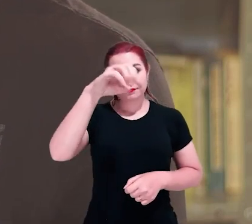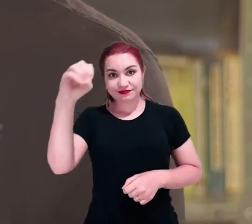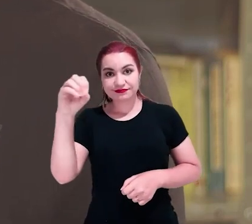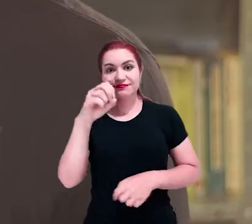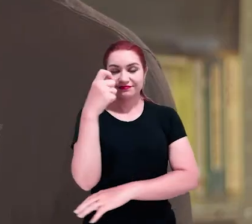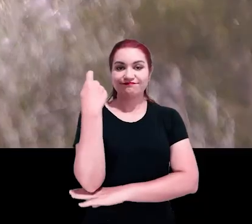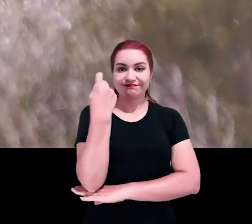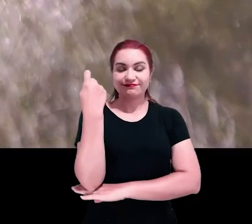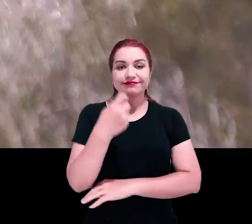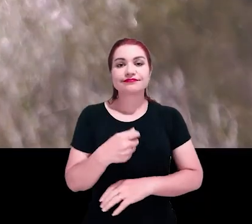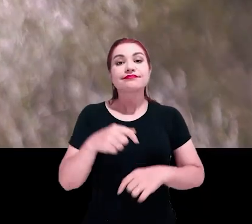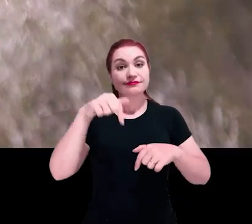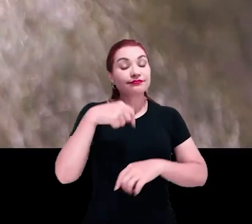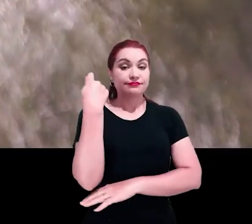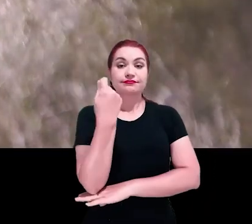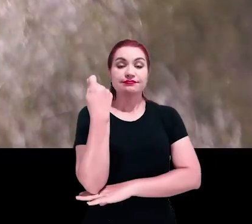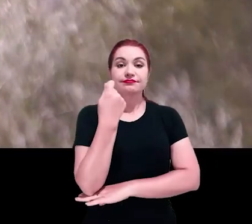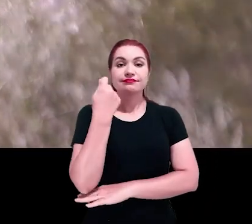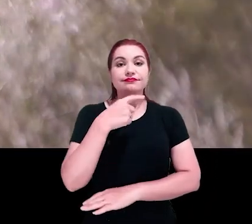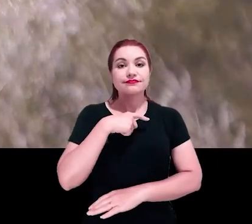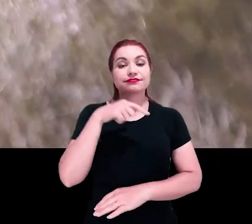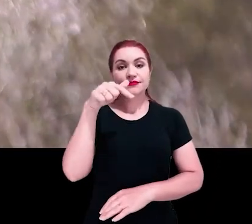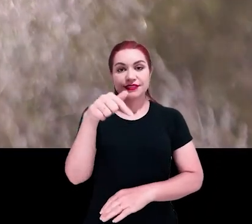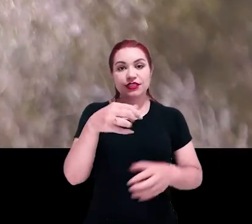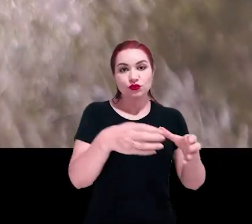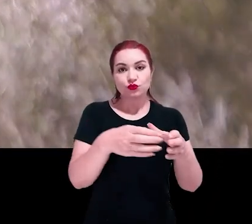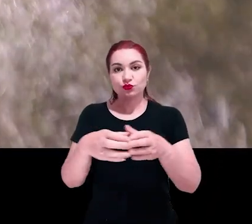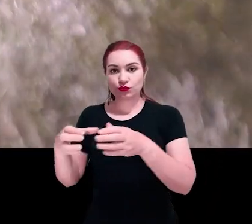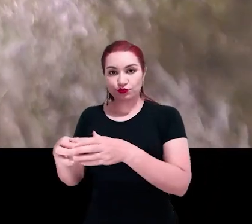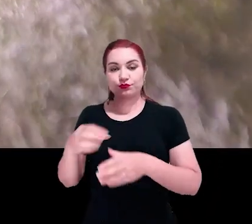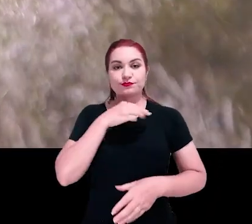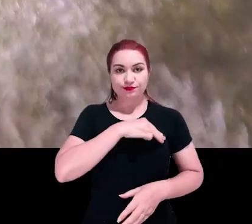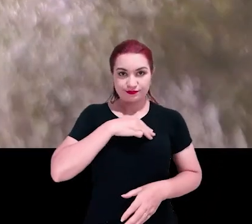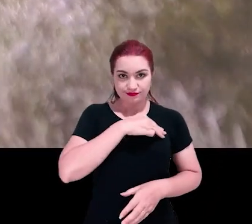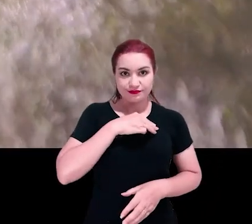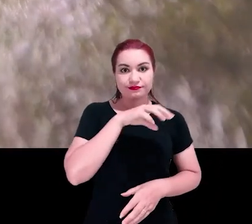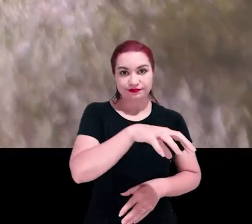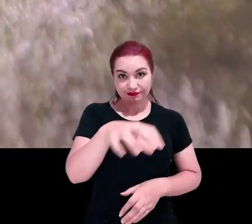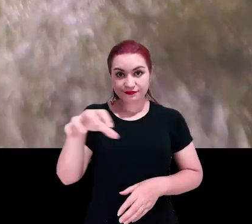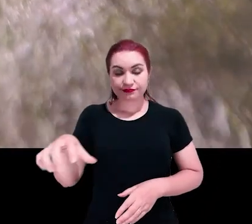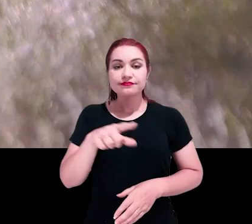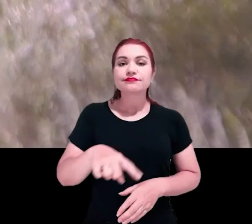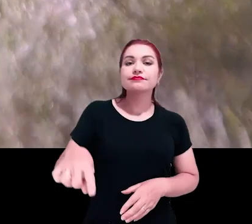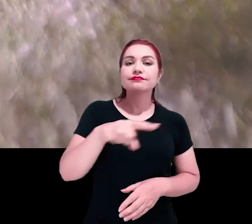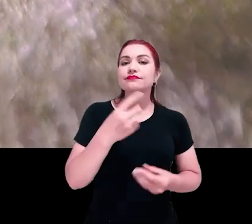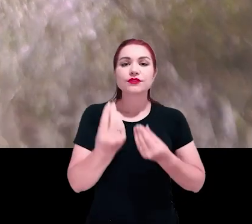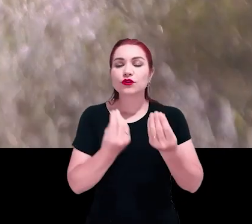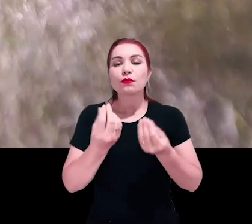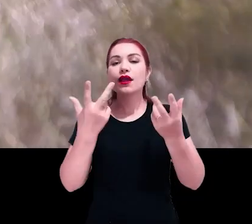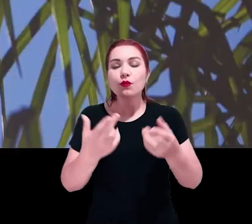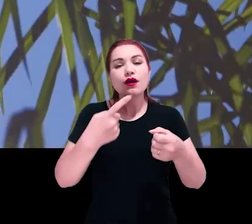noroeste do Rio Grande do Sul. Aqui no Rio Grande do Sul, nós vamos ter 7 povos missioneiros. Esses 7 povos missioneiros, então, eram como se fossem